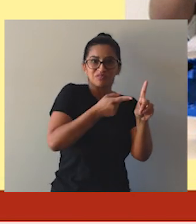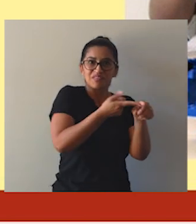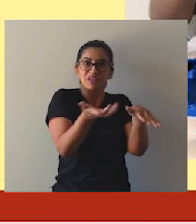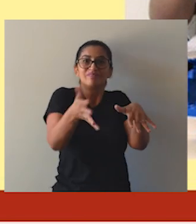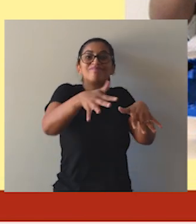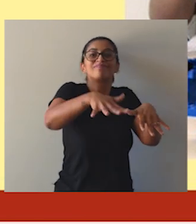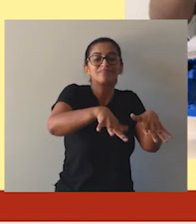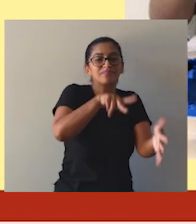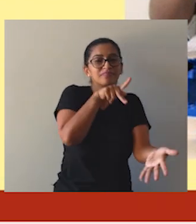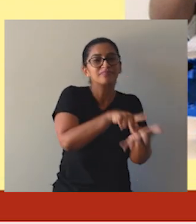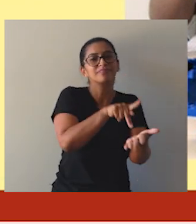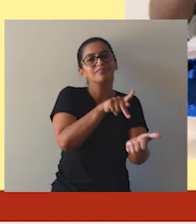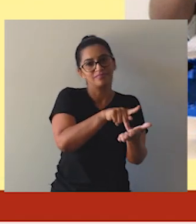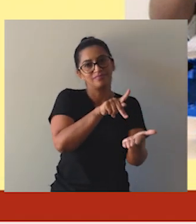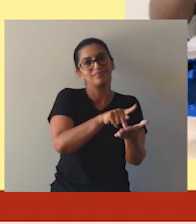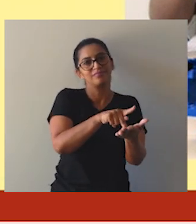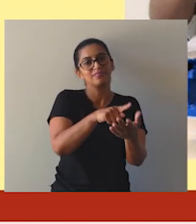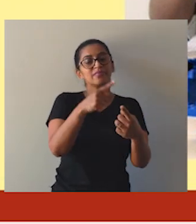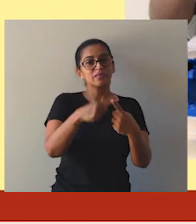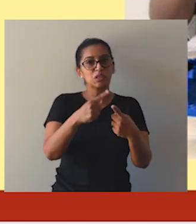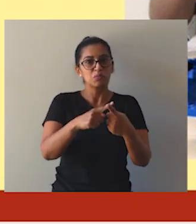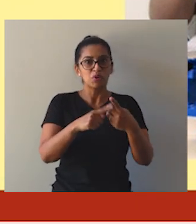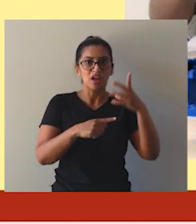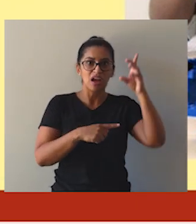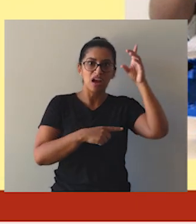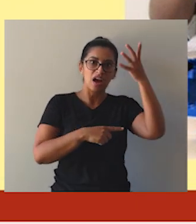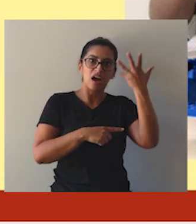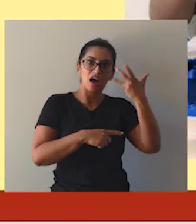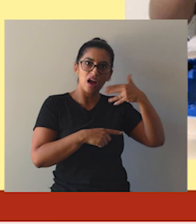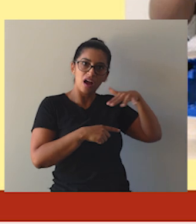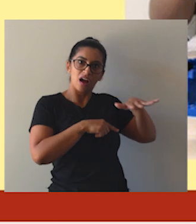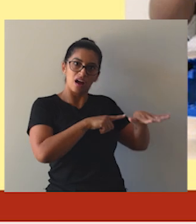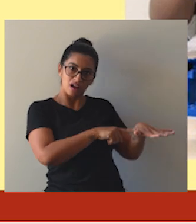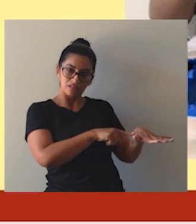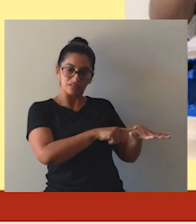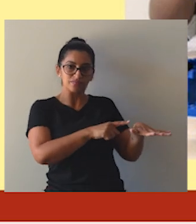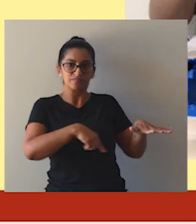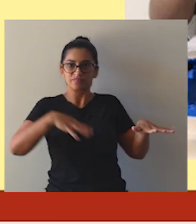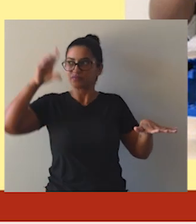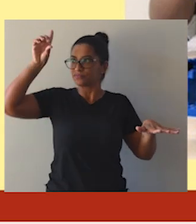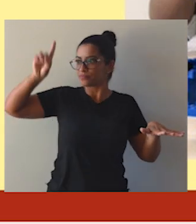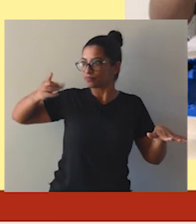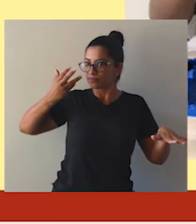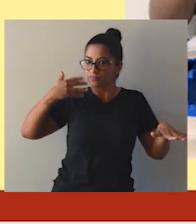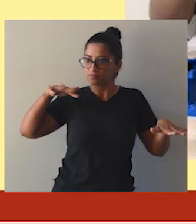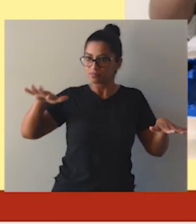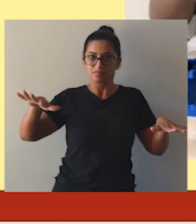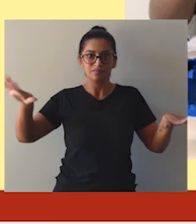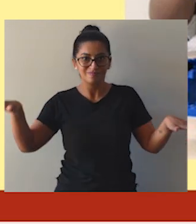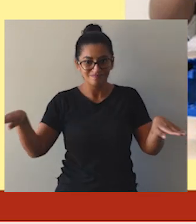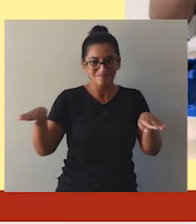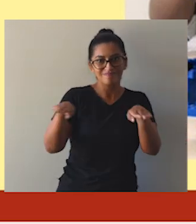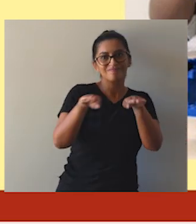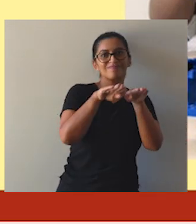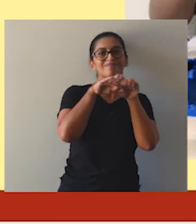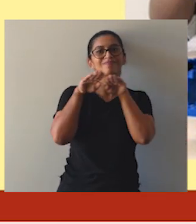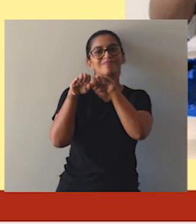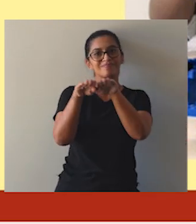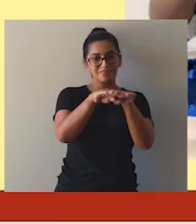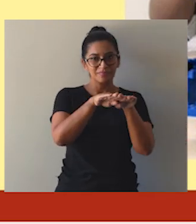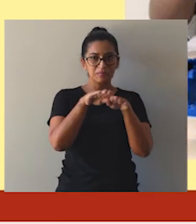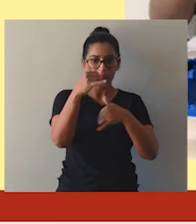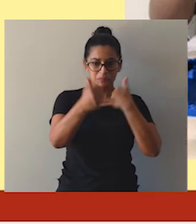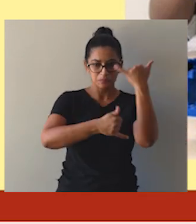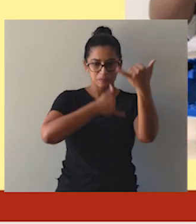verdadeira inclusão, né, a criança sem deficiência junto com a criança com deficiência, que um estimula o outro, né, e ela